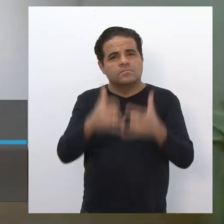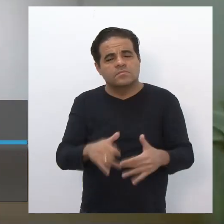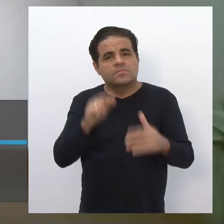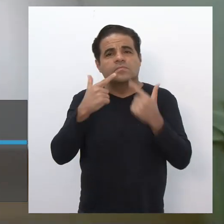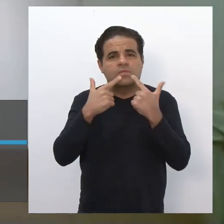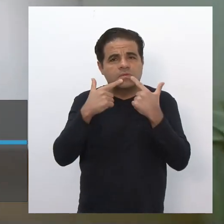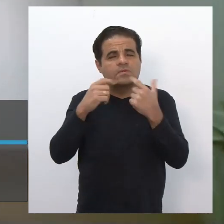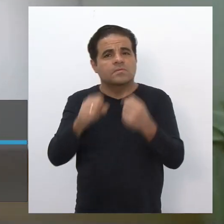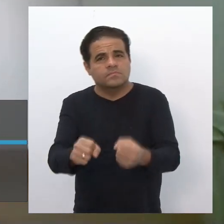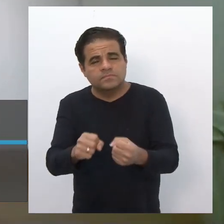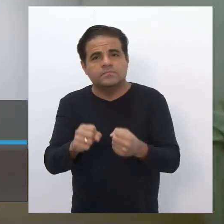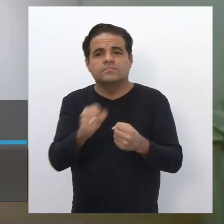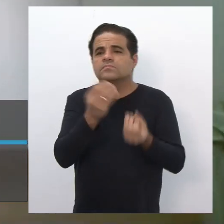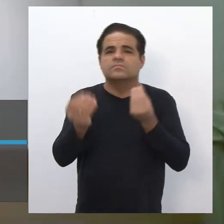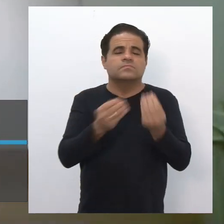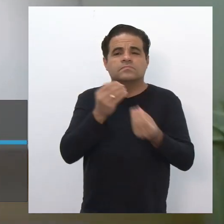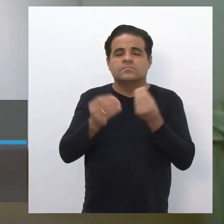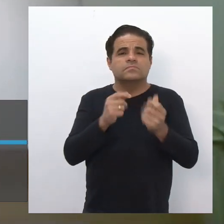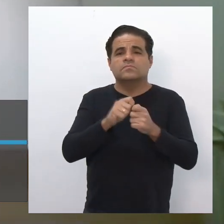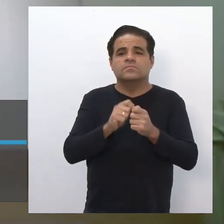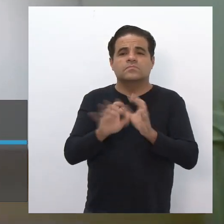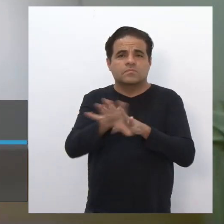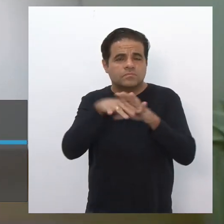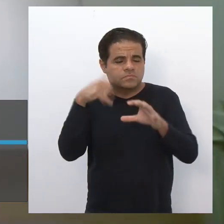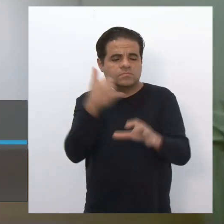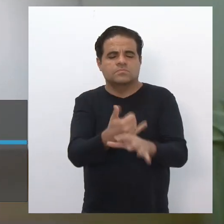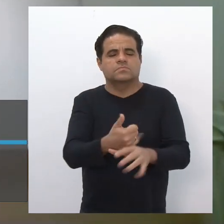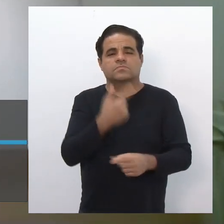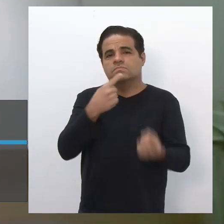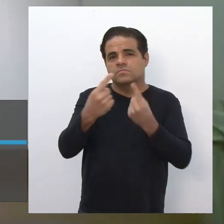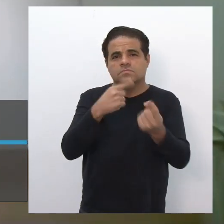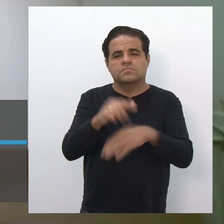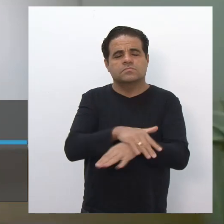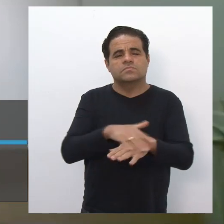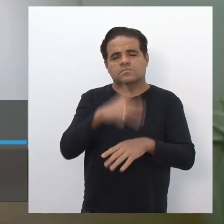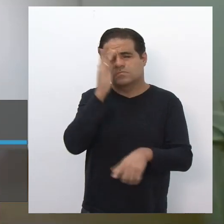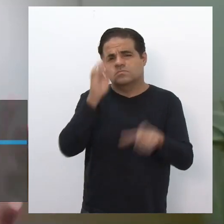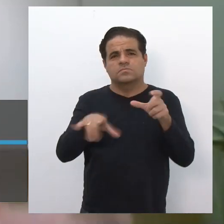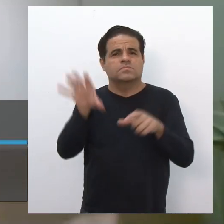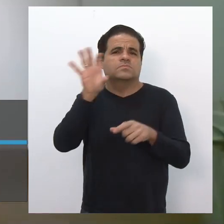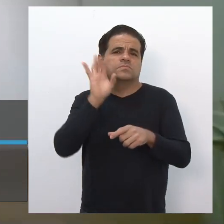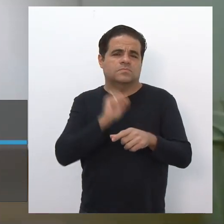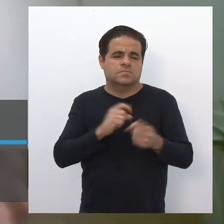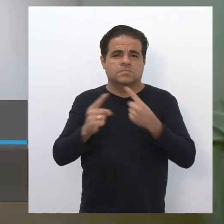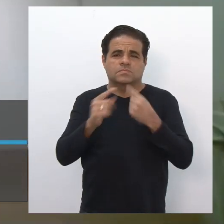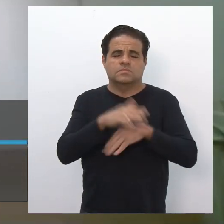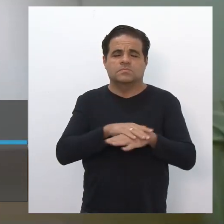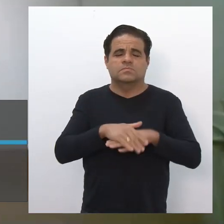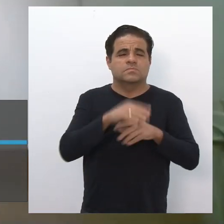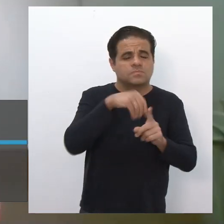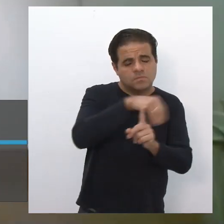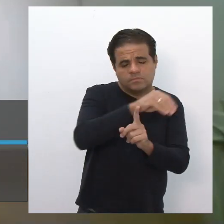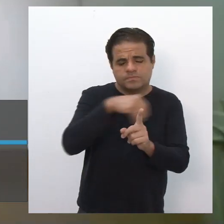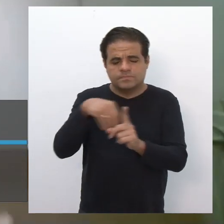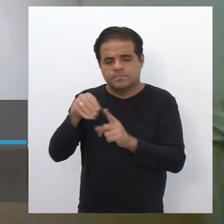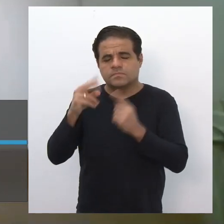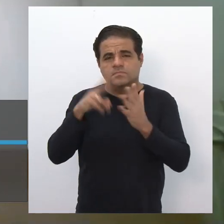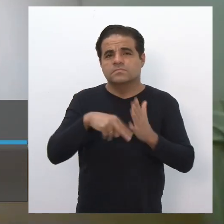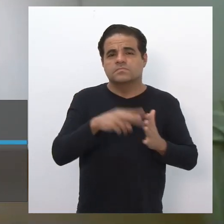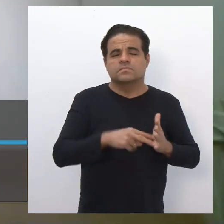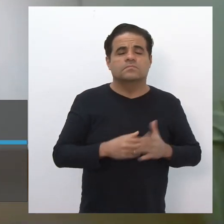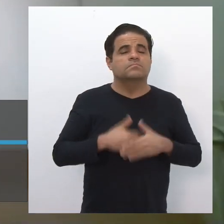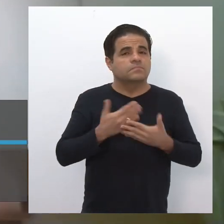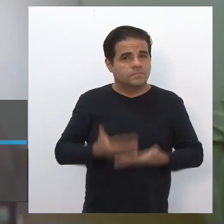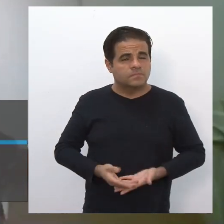linguagem do booktuber, como que o booktuber fala com o seu ouvinte, como que o booktuber trata dessa mediação de leitura, que ele